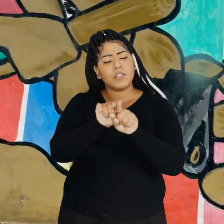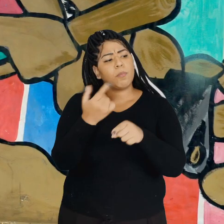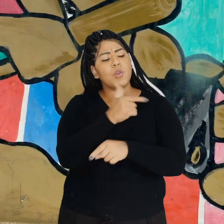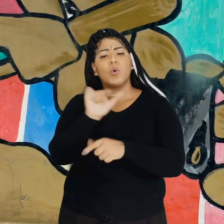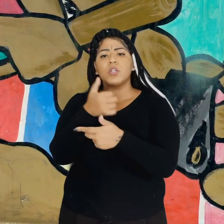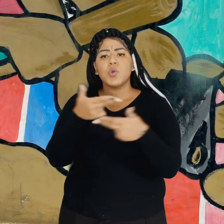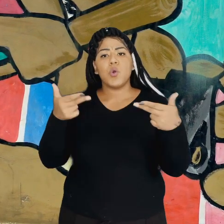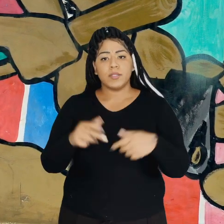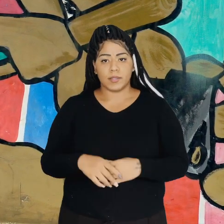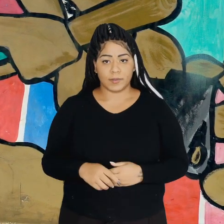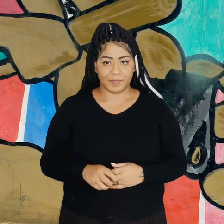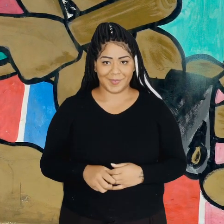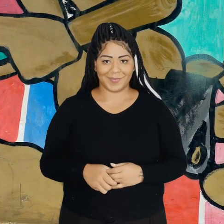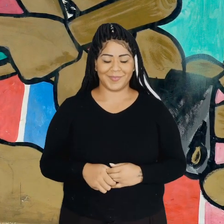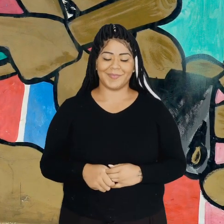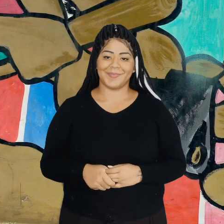coisas.